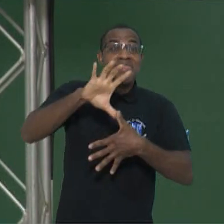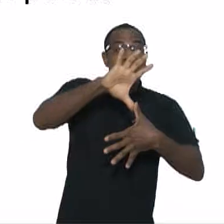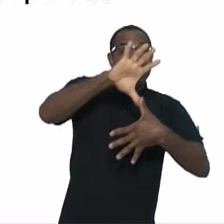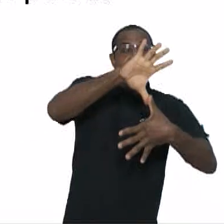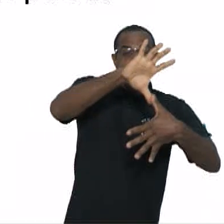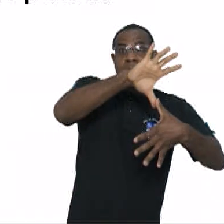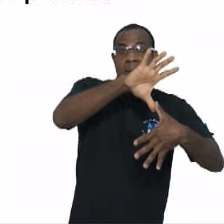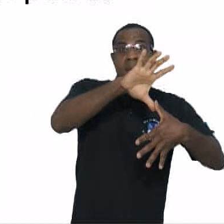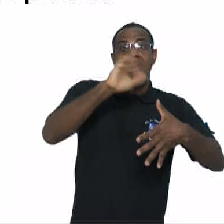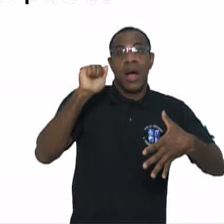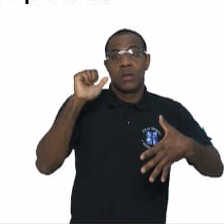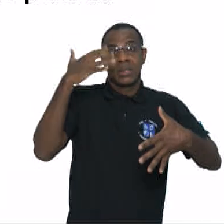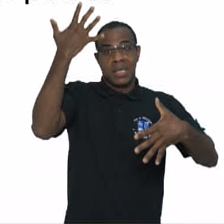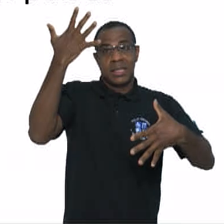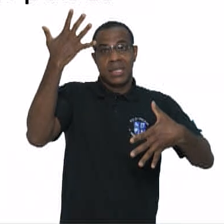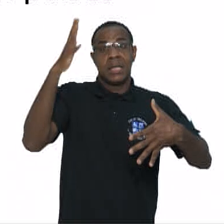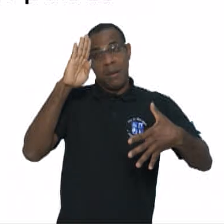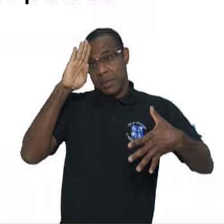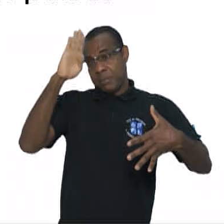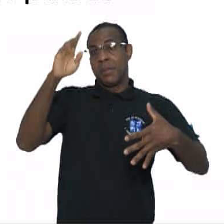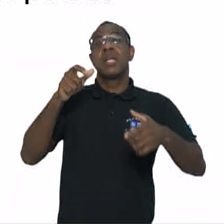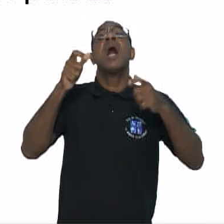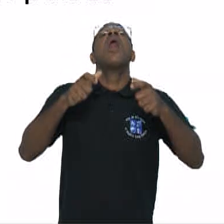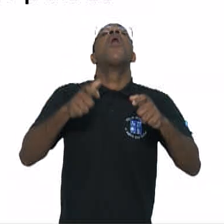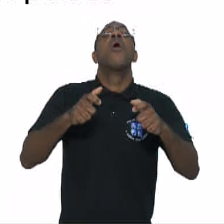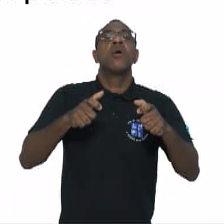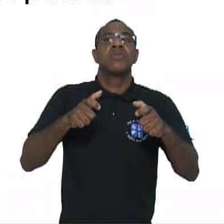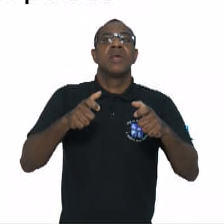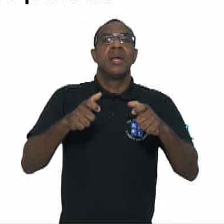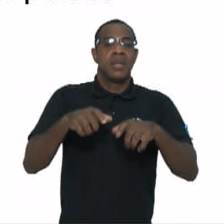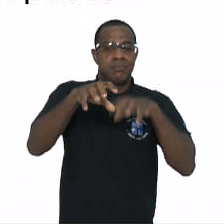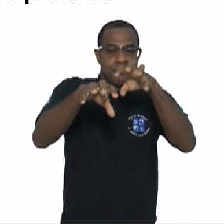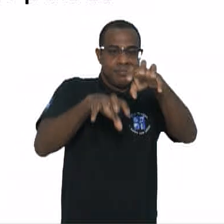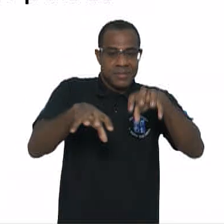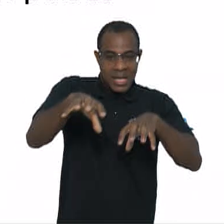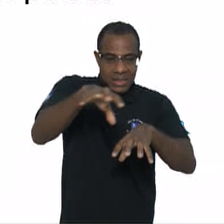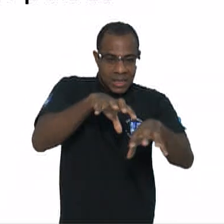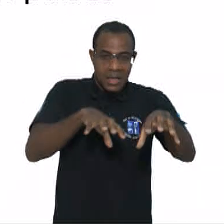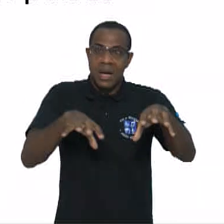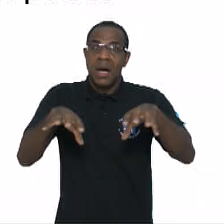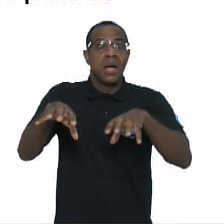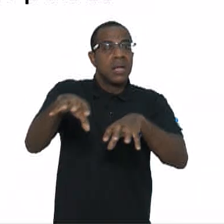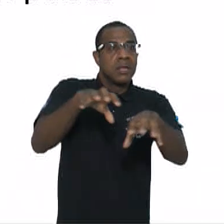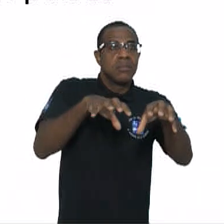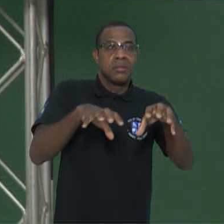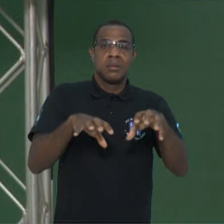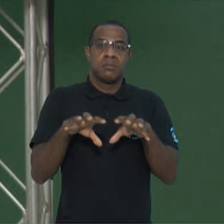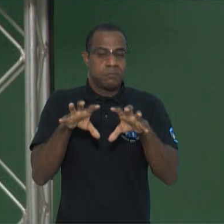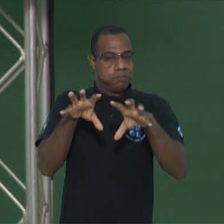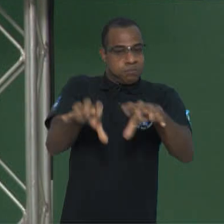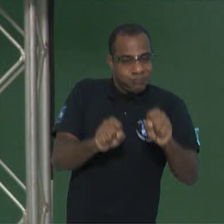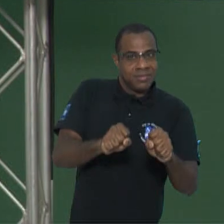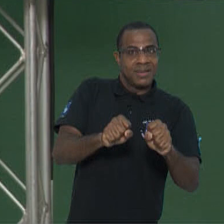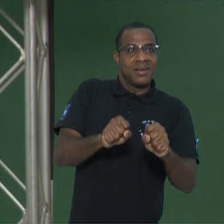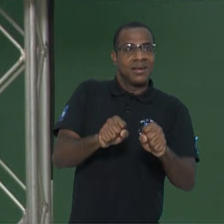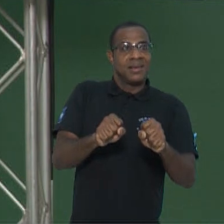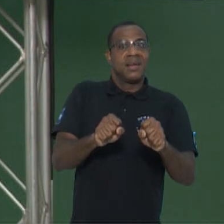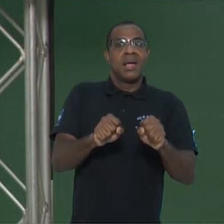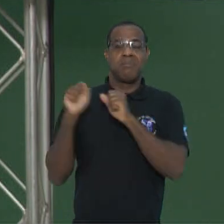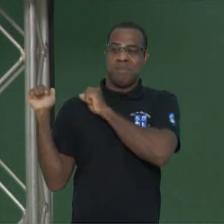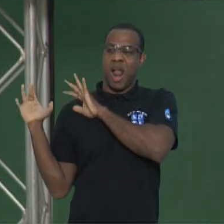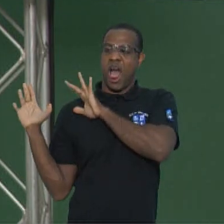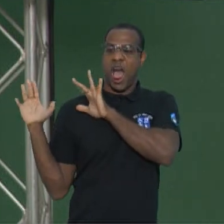influência aconteceu principalmente, né, nas áreas colonizadas ali, os colonizadores chegam e na